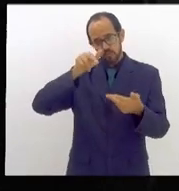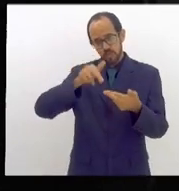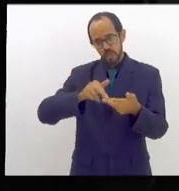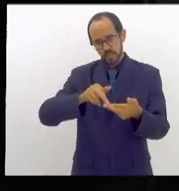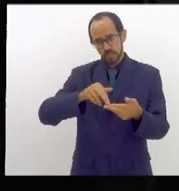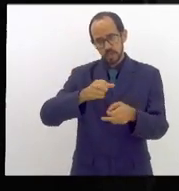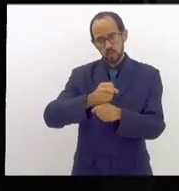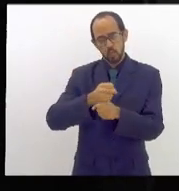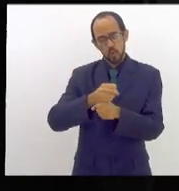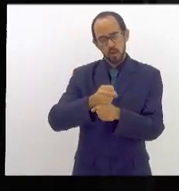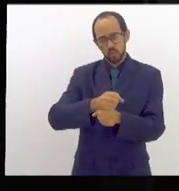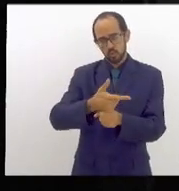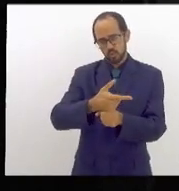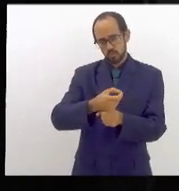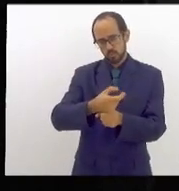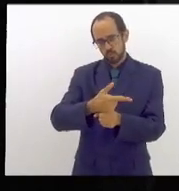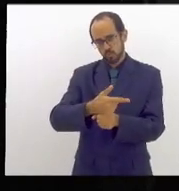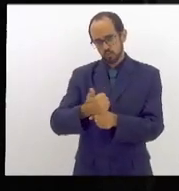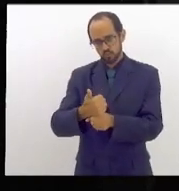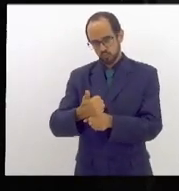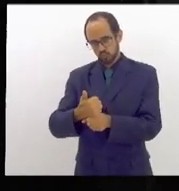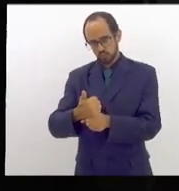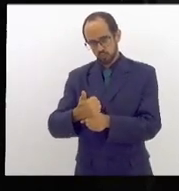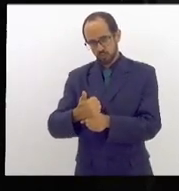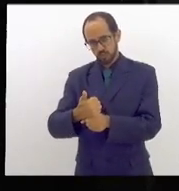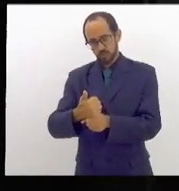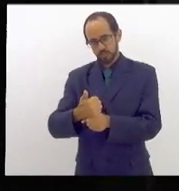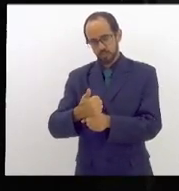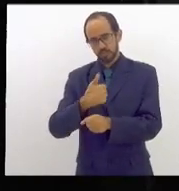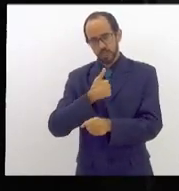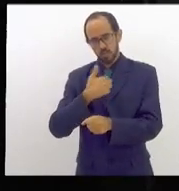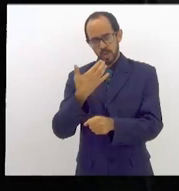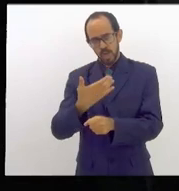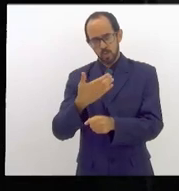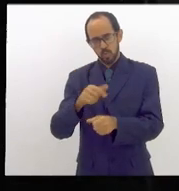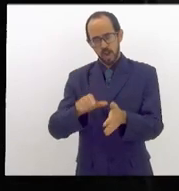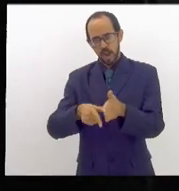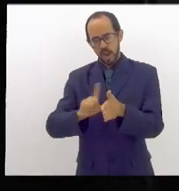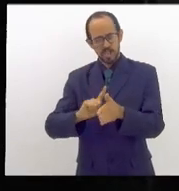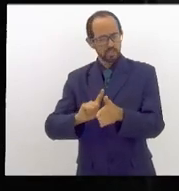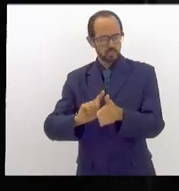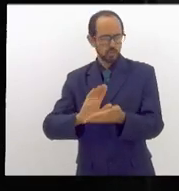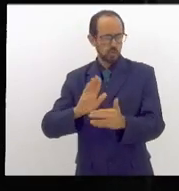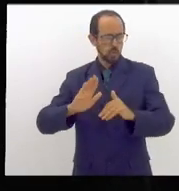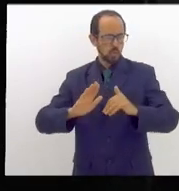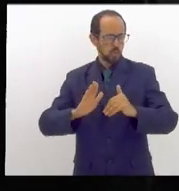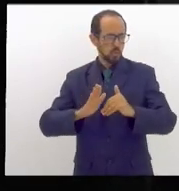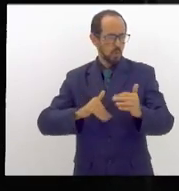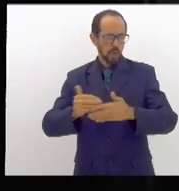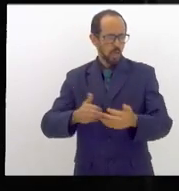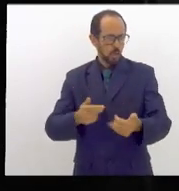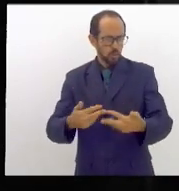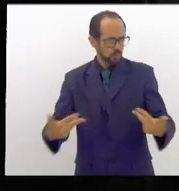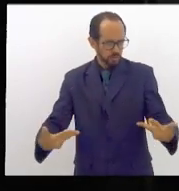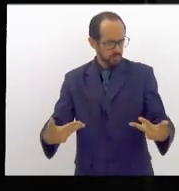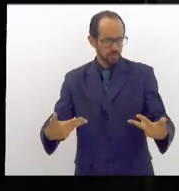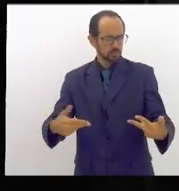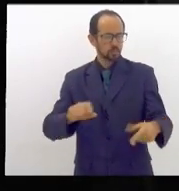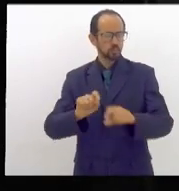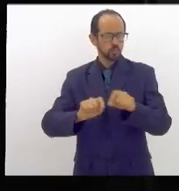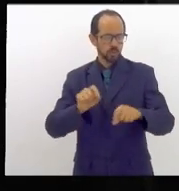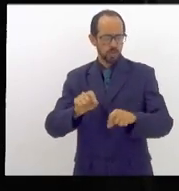de 2021 eu quero de saída dizer que não é verdadeiro é